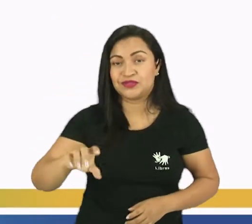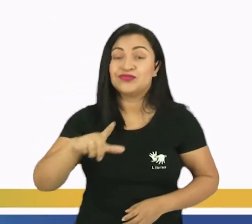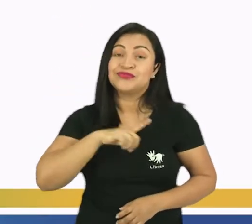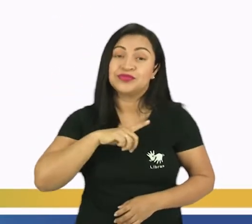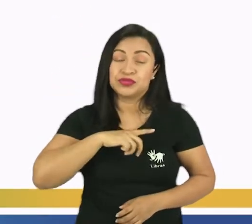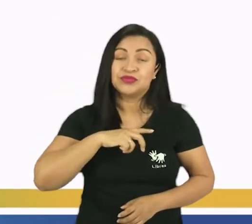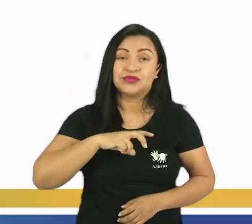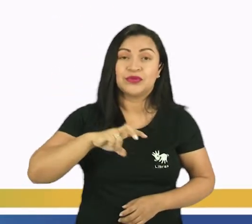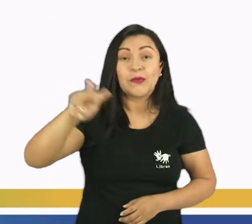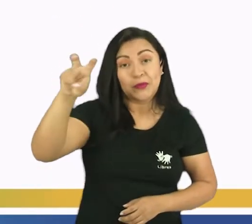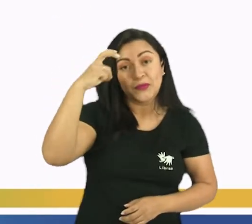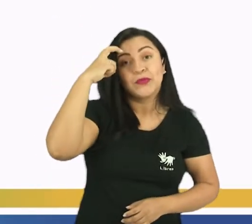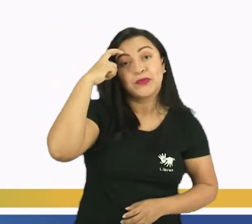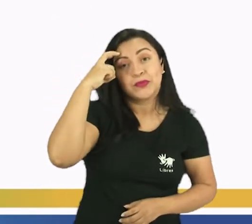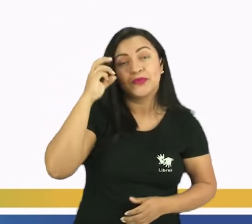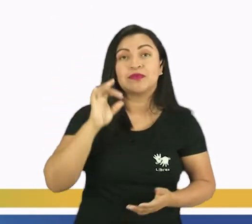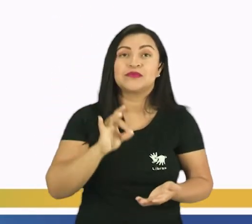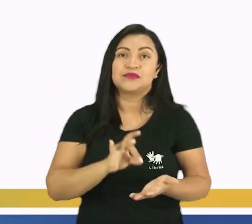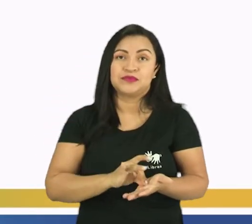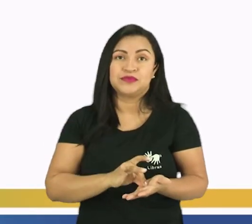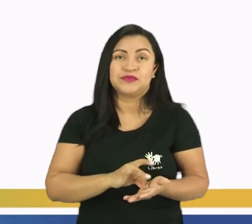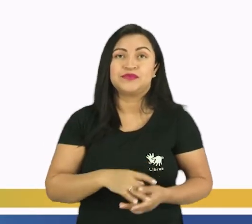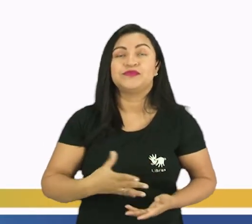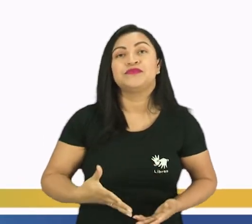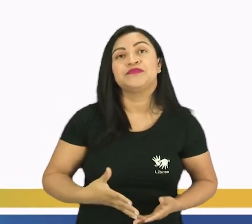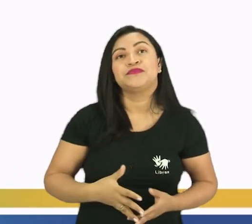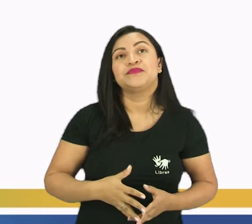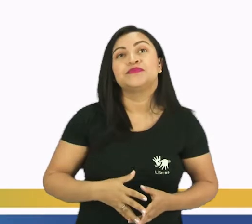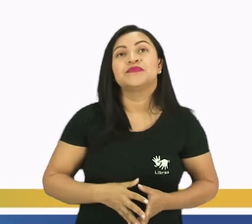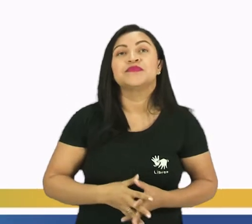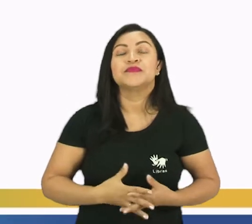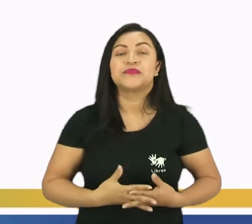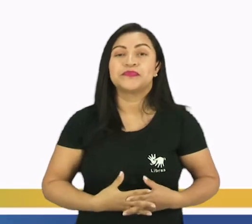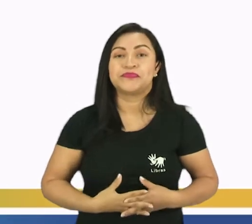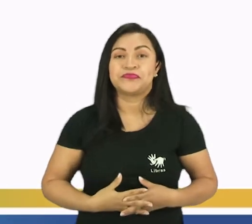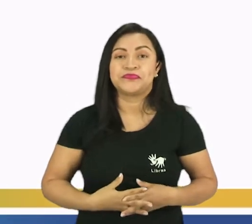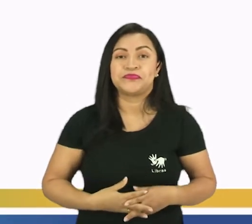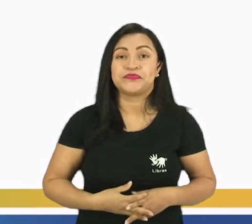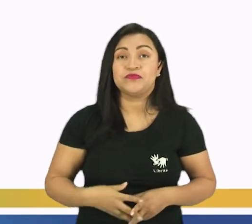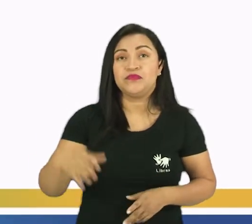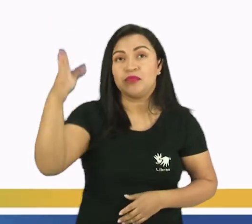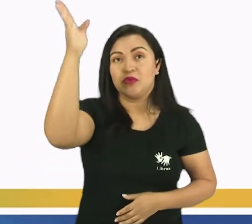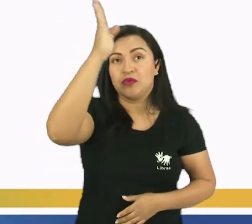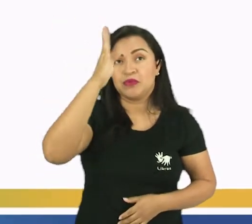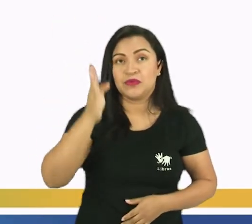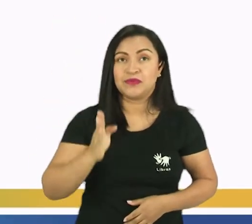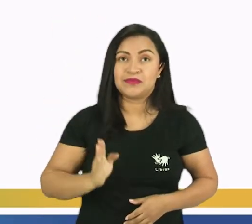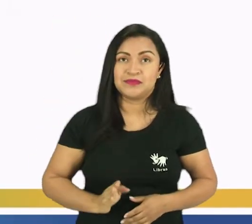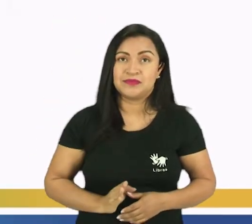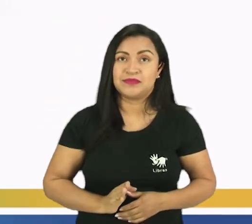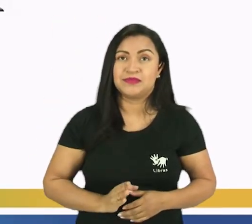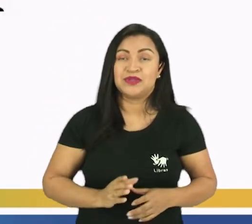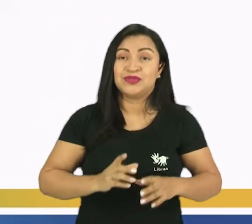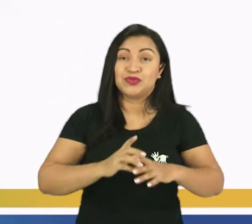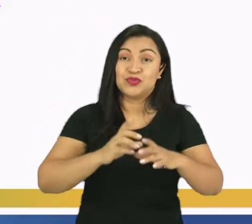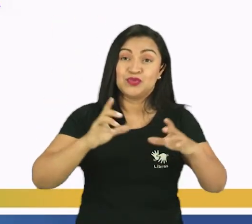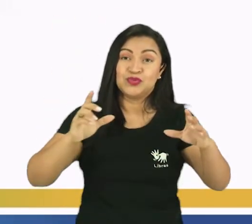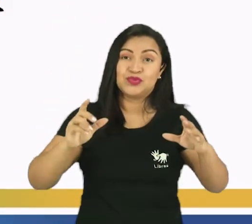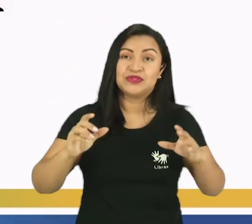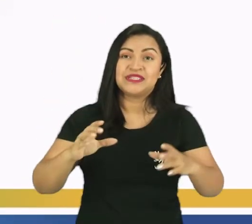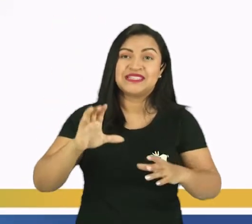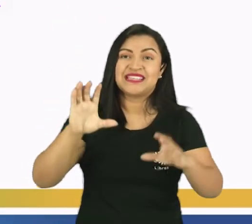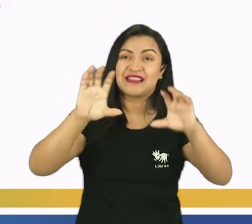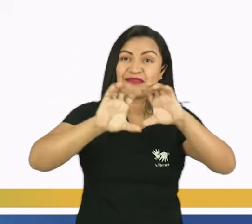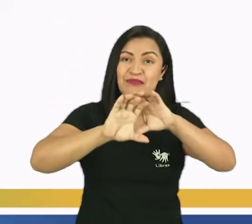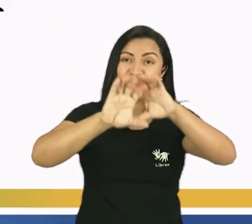fazem a nação de brasileiros ser mais diversificada do mundo. O Brasil, em sua imensidão geográfica,